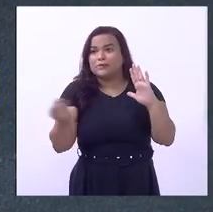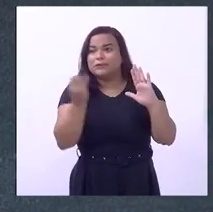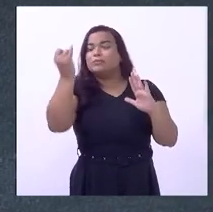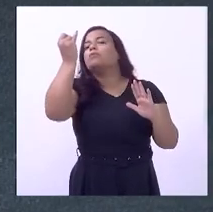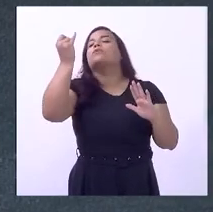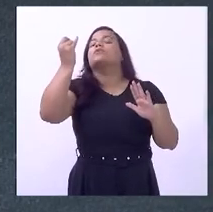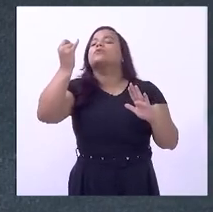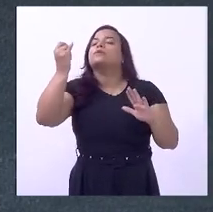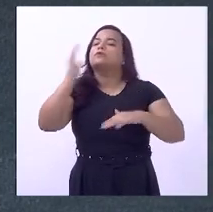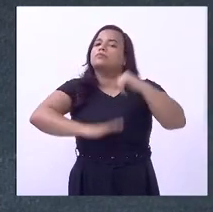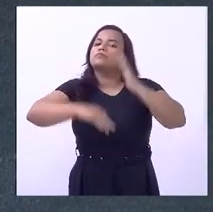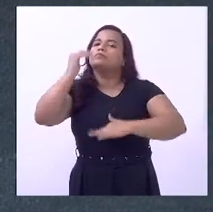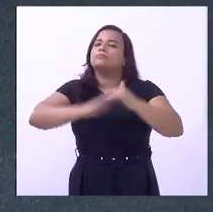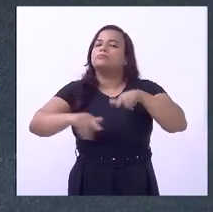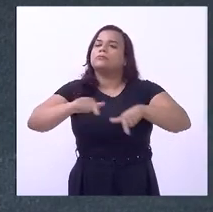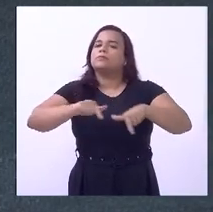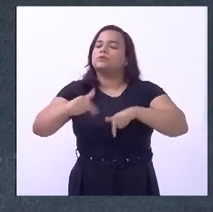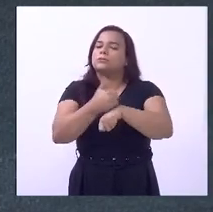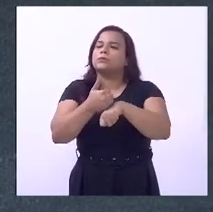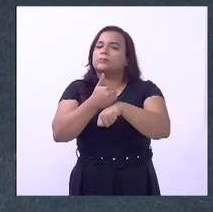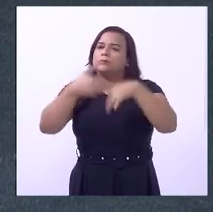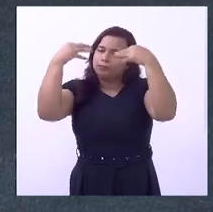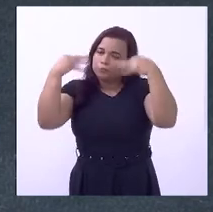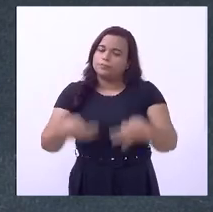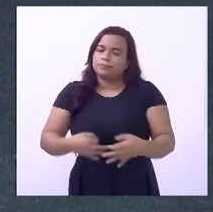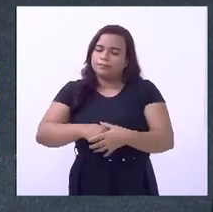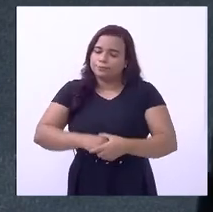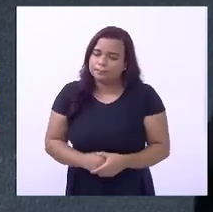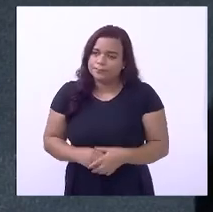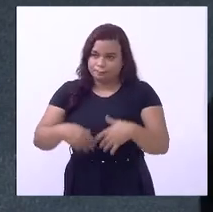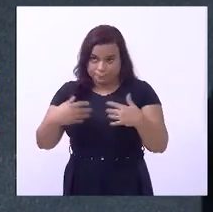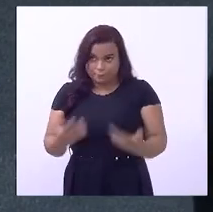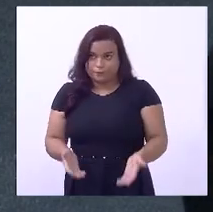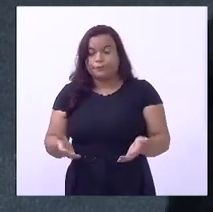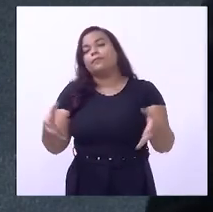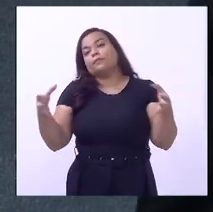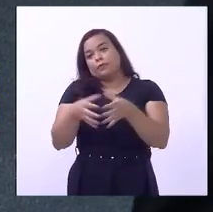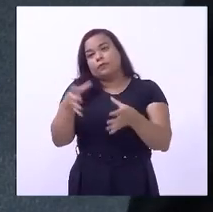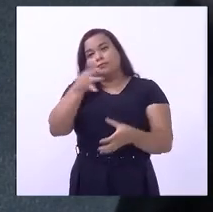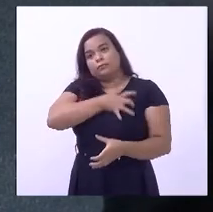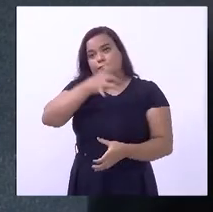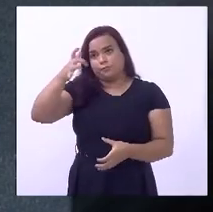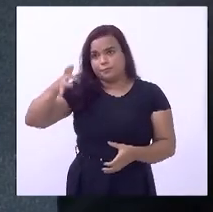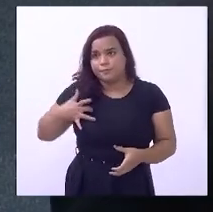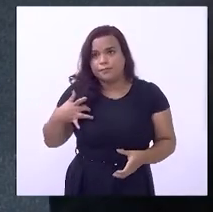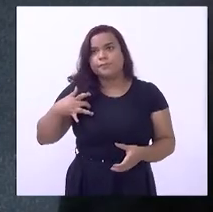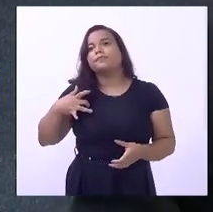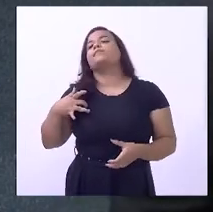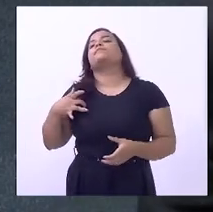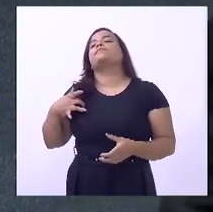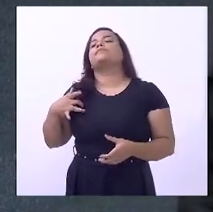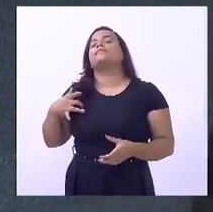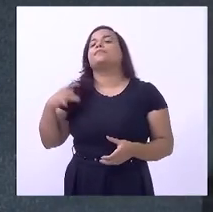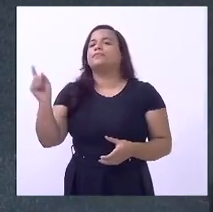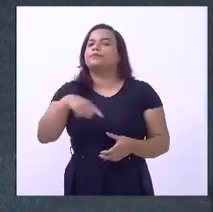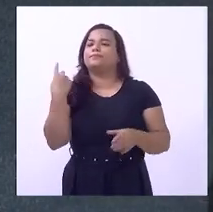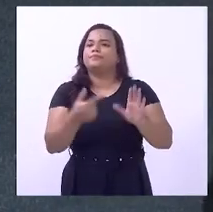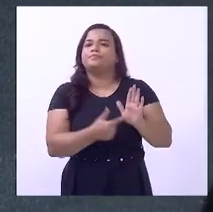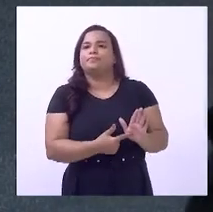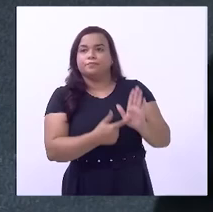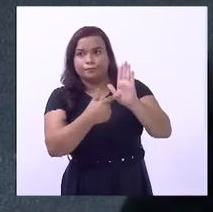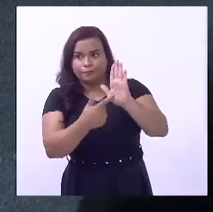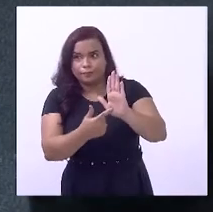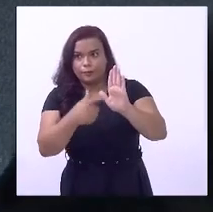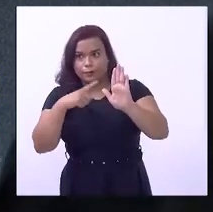importância da competência e da qualificação. Então, pela Comissão da Saúde, além de apresentar aqui